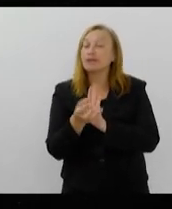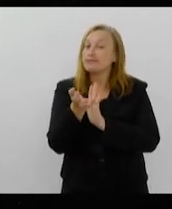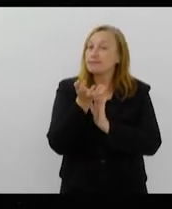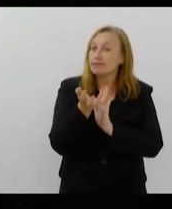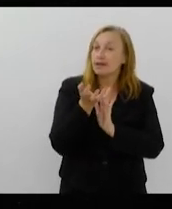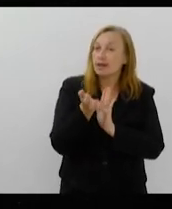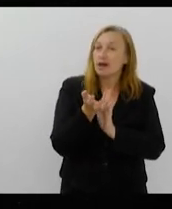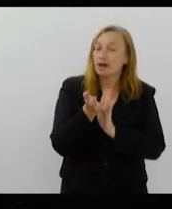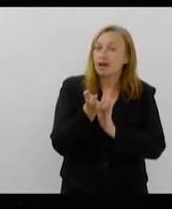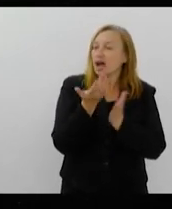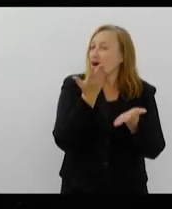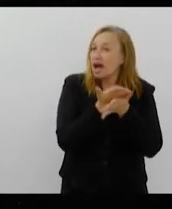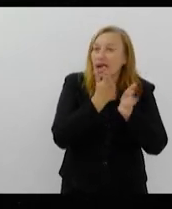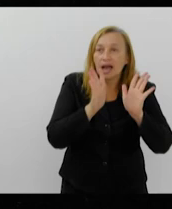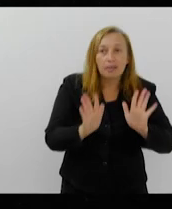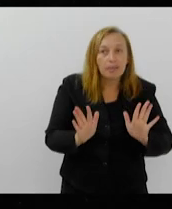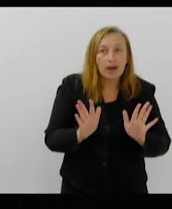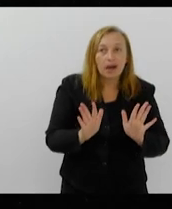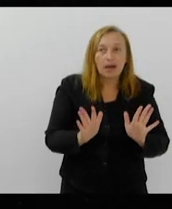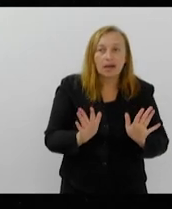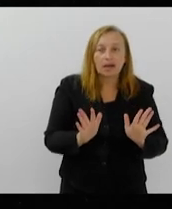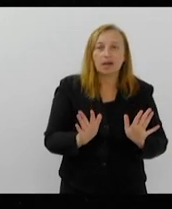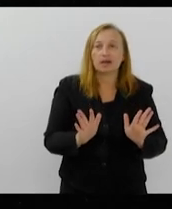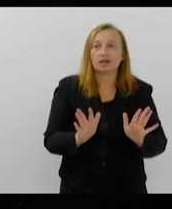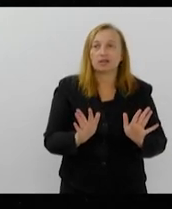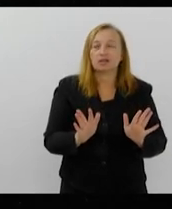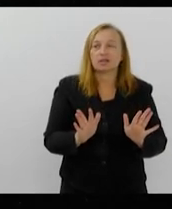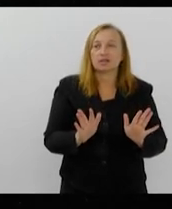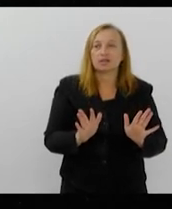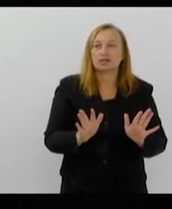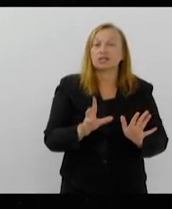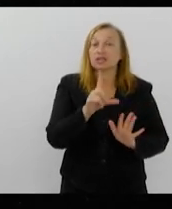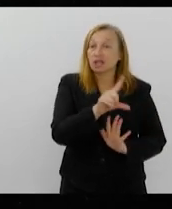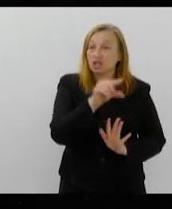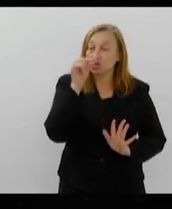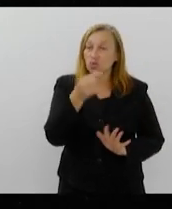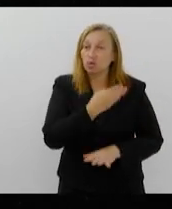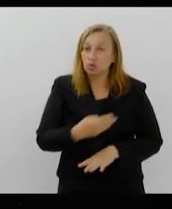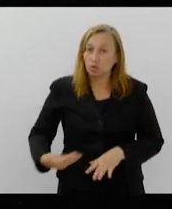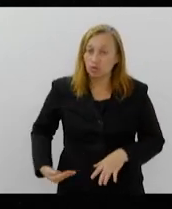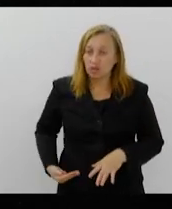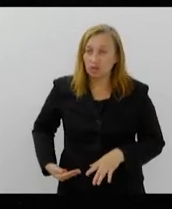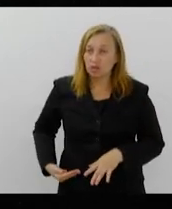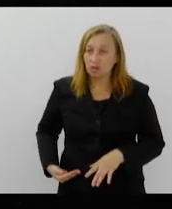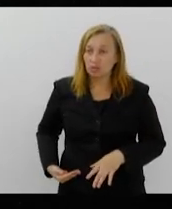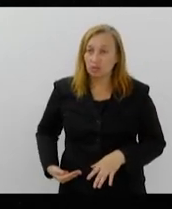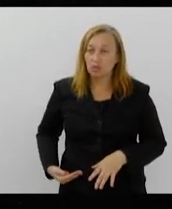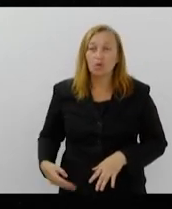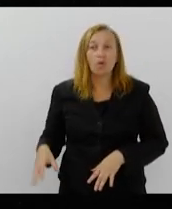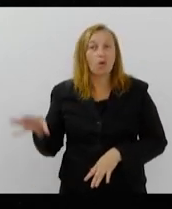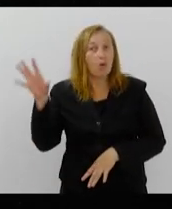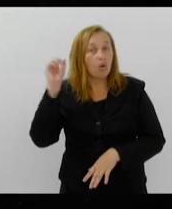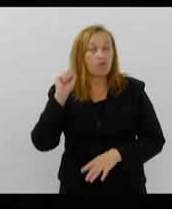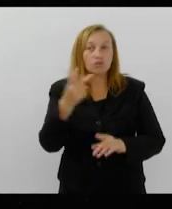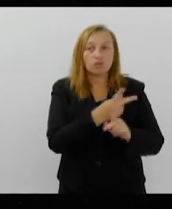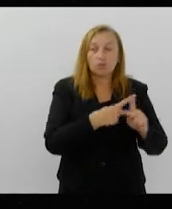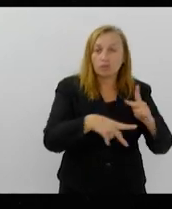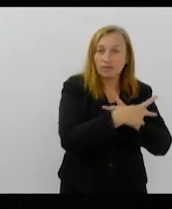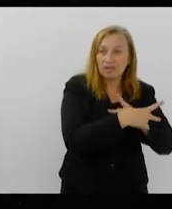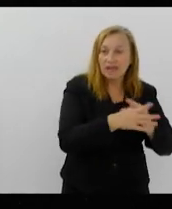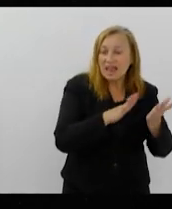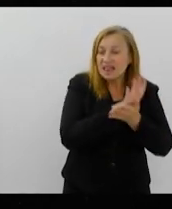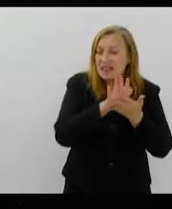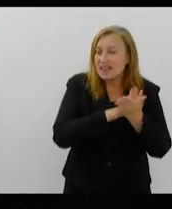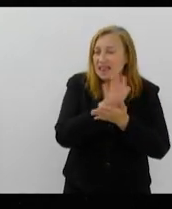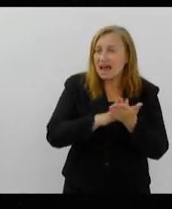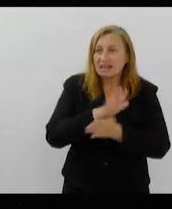né, acabar, quer caçar os efeitos dessa decisão do governador, ouvindo o Rio Previdência, que nada